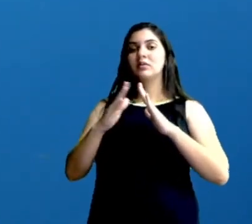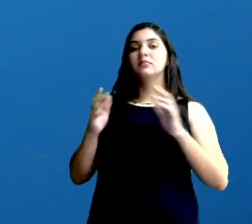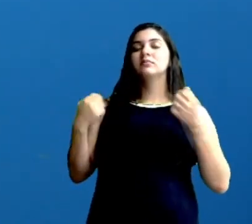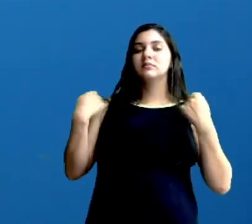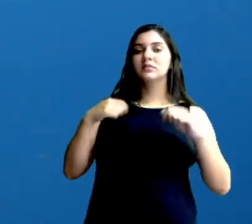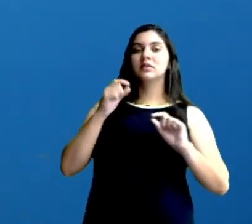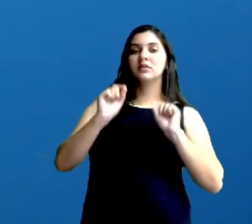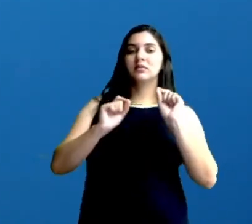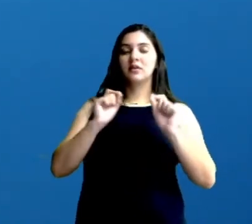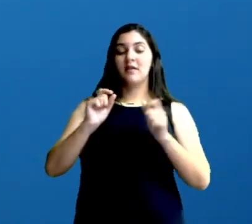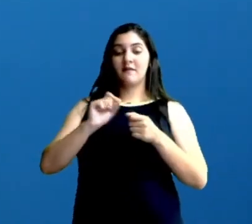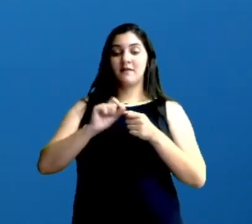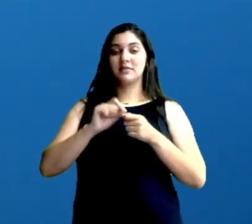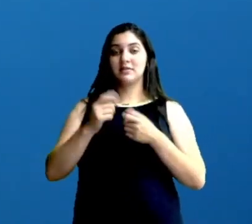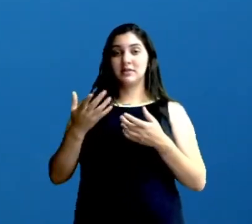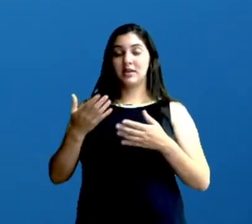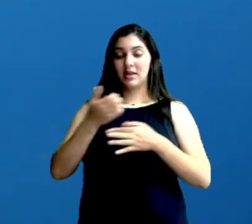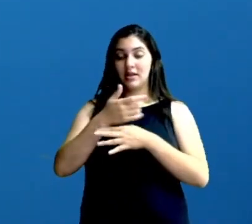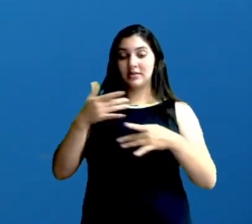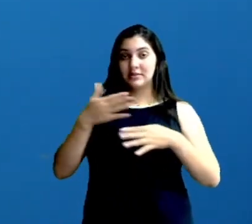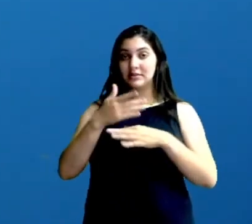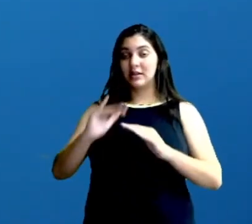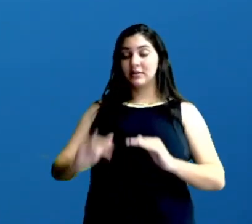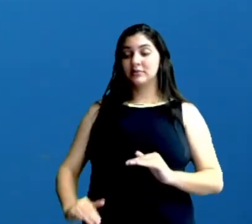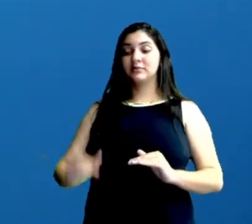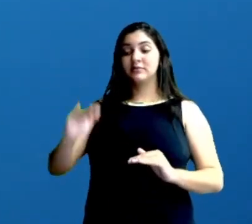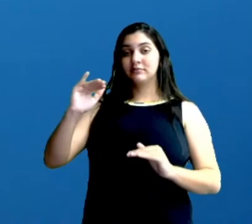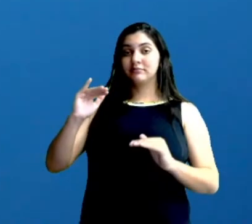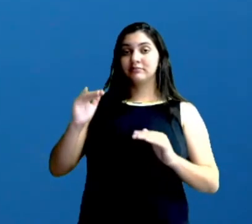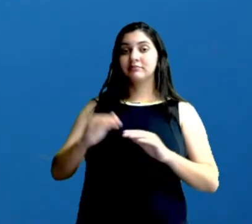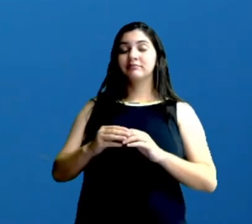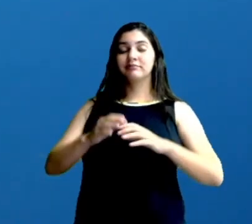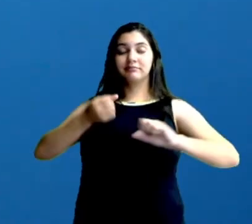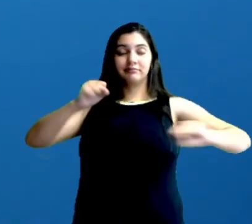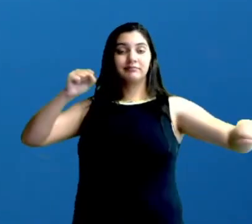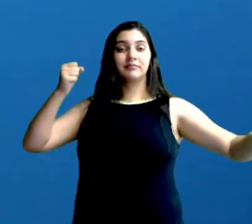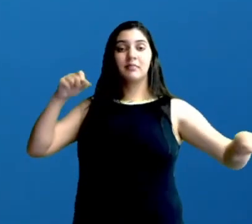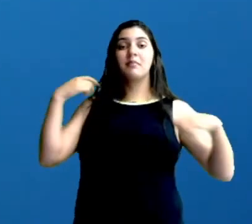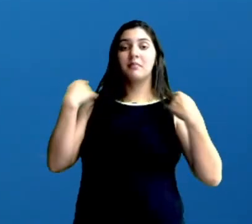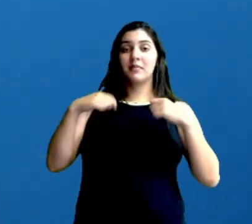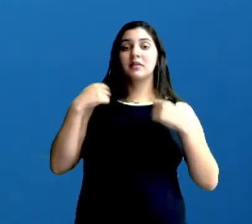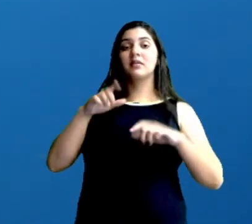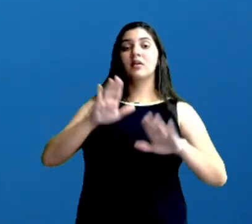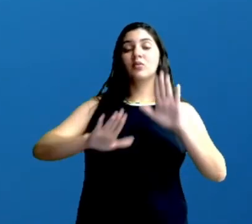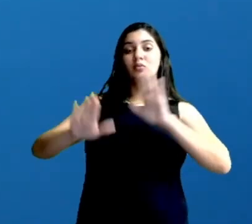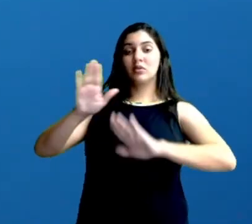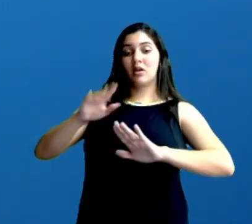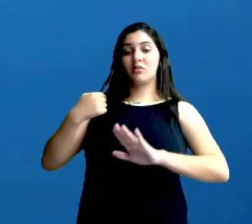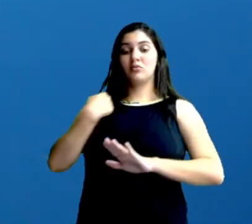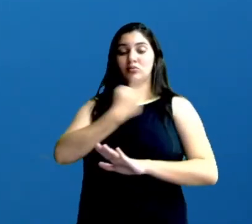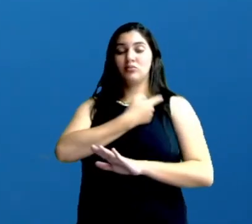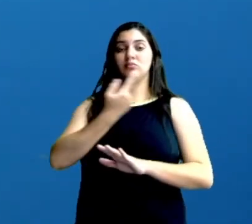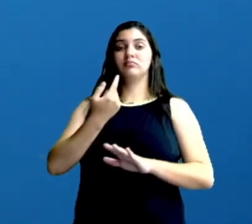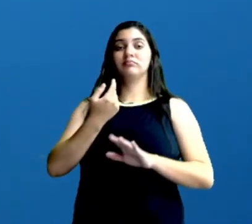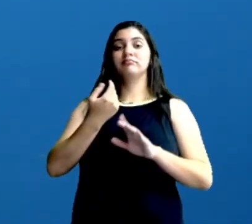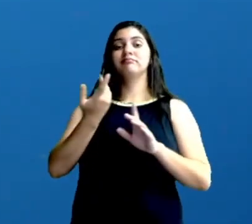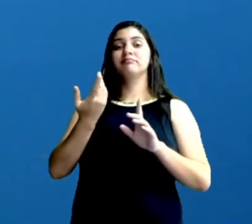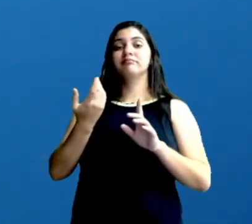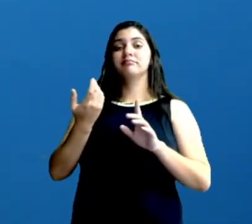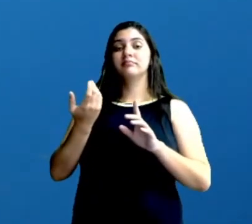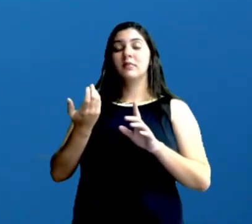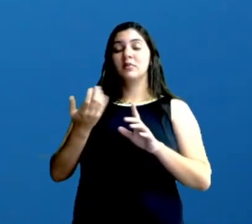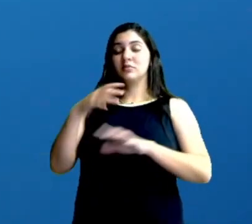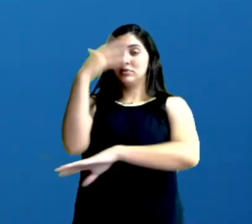precisa fazer com que, né, as cidades cresçam, mas a gente tem que ter esse cuidado com o nosso meio ambiente, porque a gente também precisa preservar as